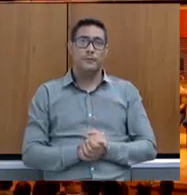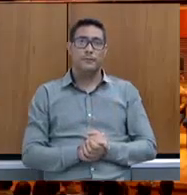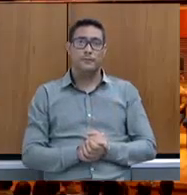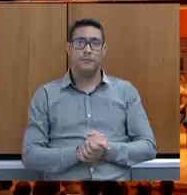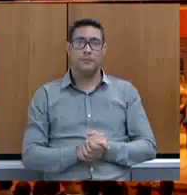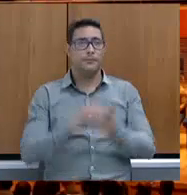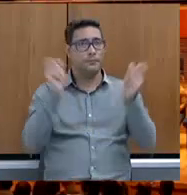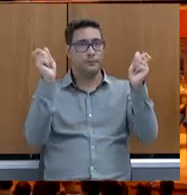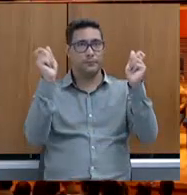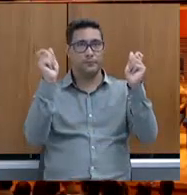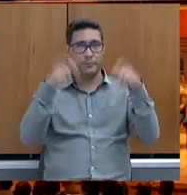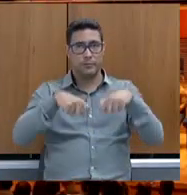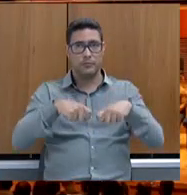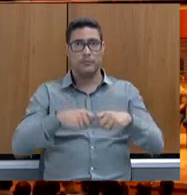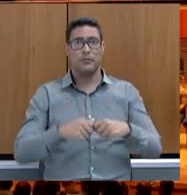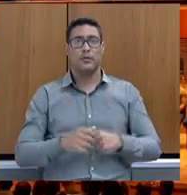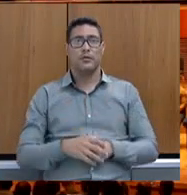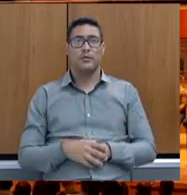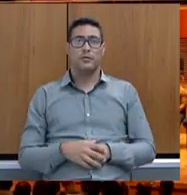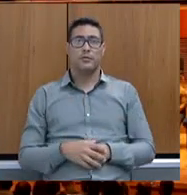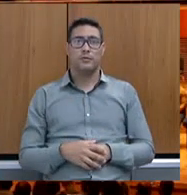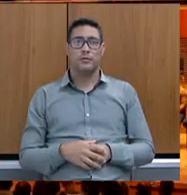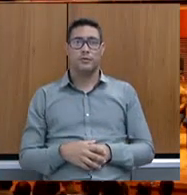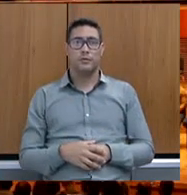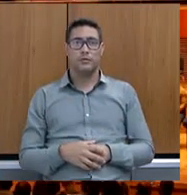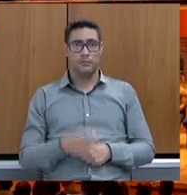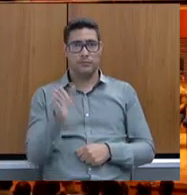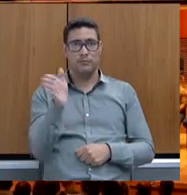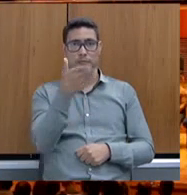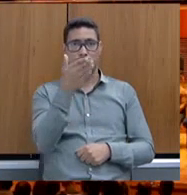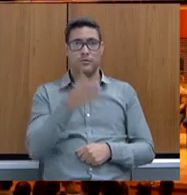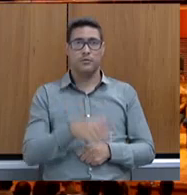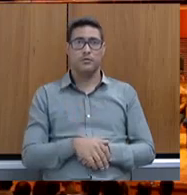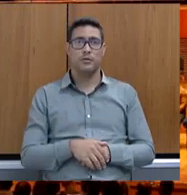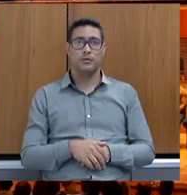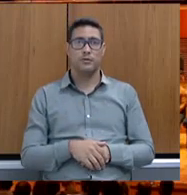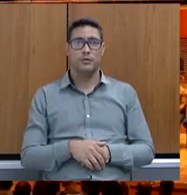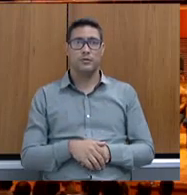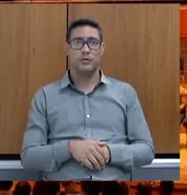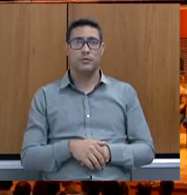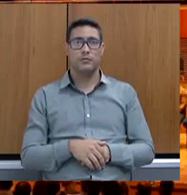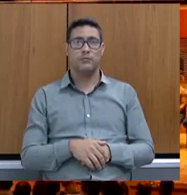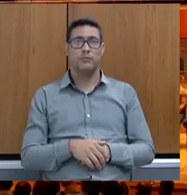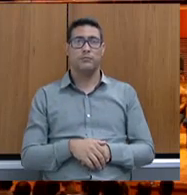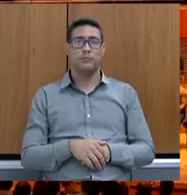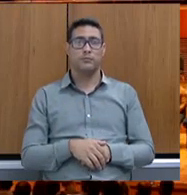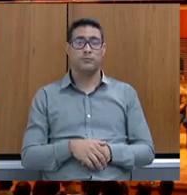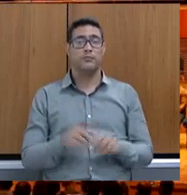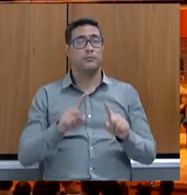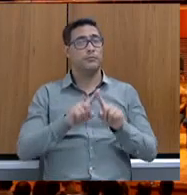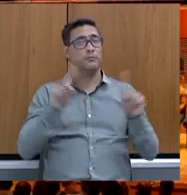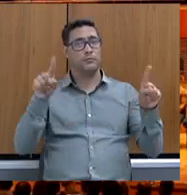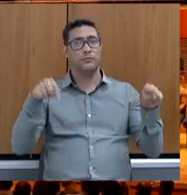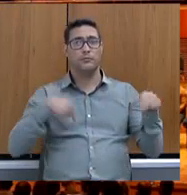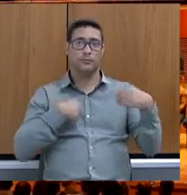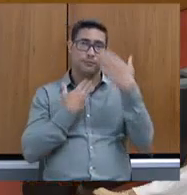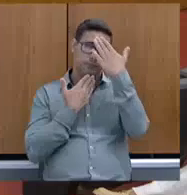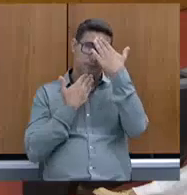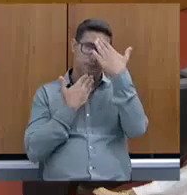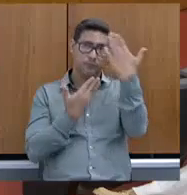capacitação pode passar pode passar terminou bom é isso muito obrigado